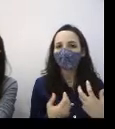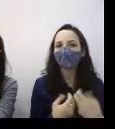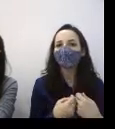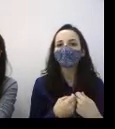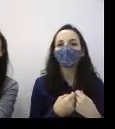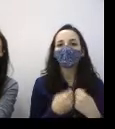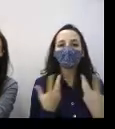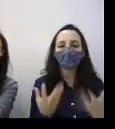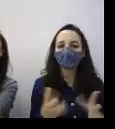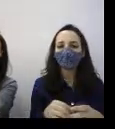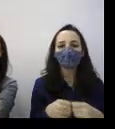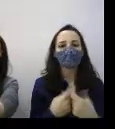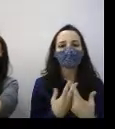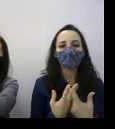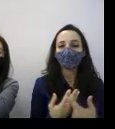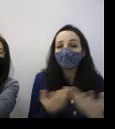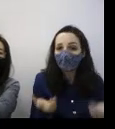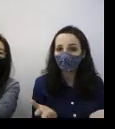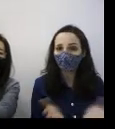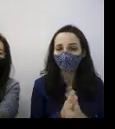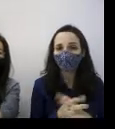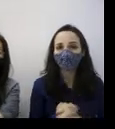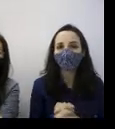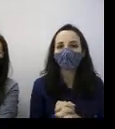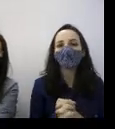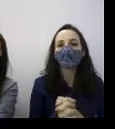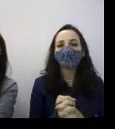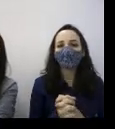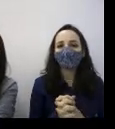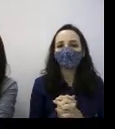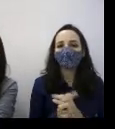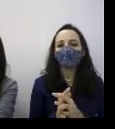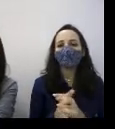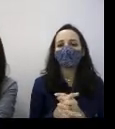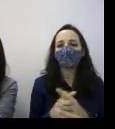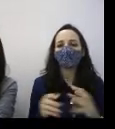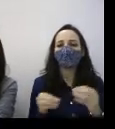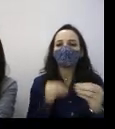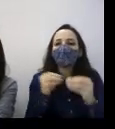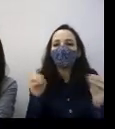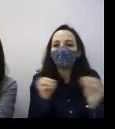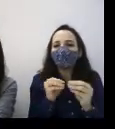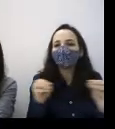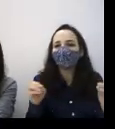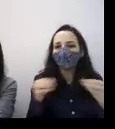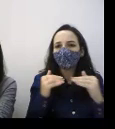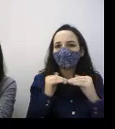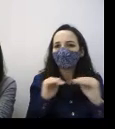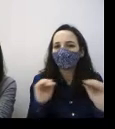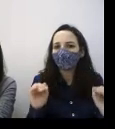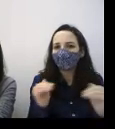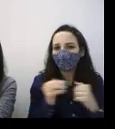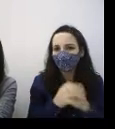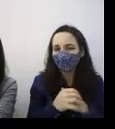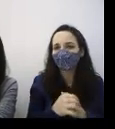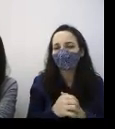mudanças aí, né, todos os dias, a todo momento, e esse contexto de pandemia também veio para nos tirar aí de uma